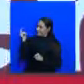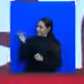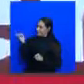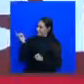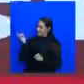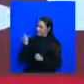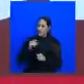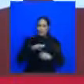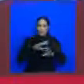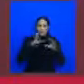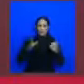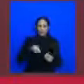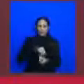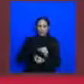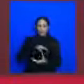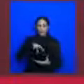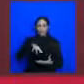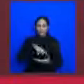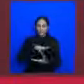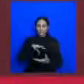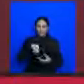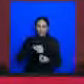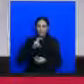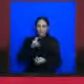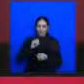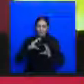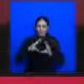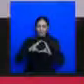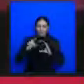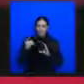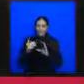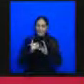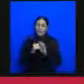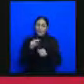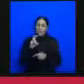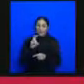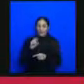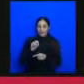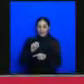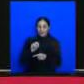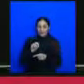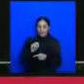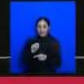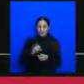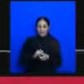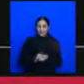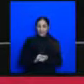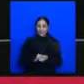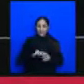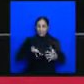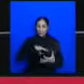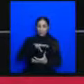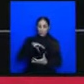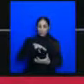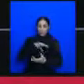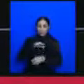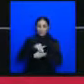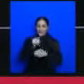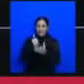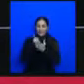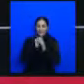valendo. Globo recarregado, embaralhando. 50 bolas numeradas de 0 a 50. O globo girando,